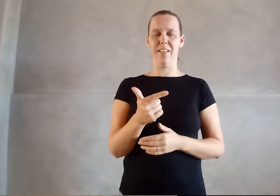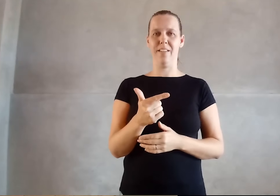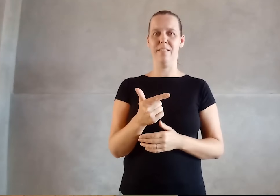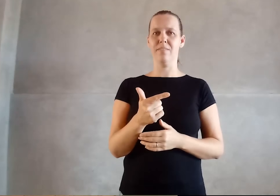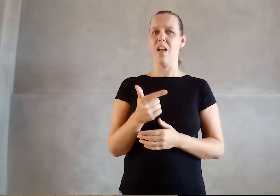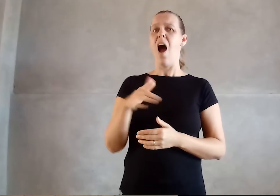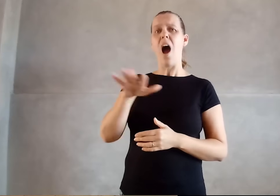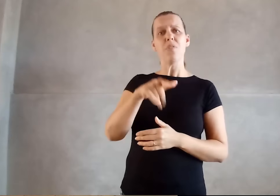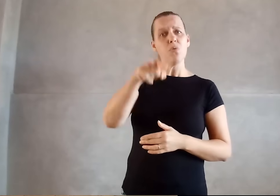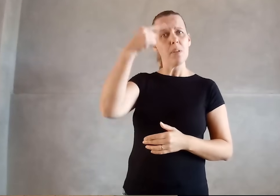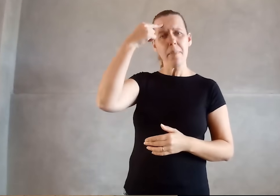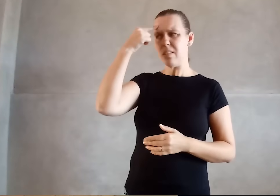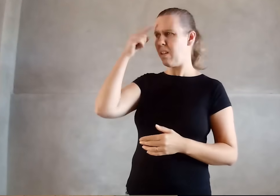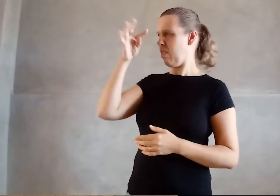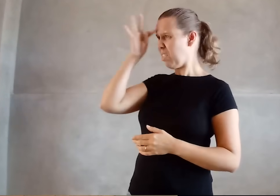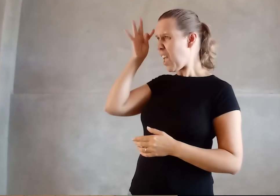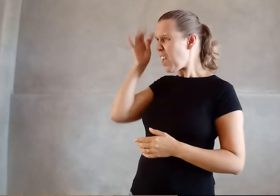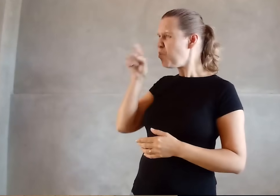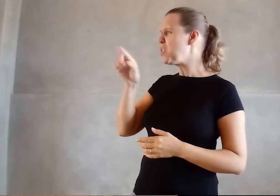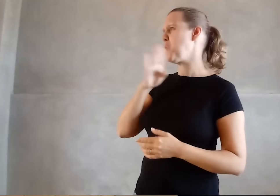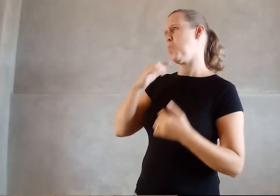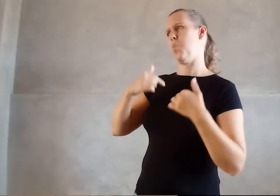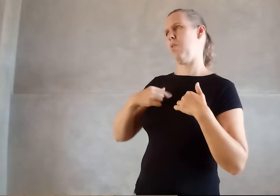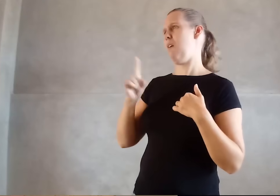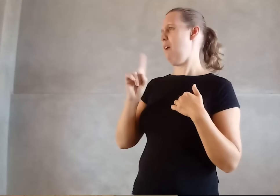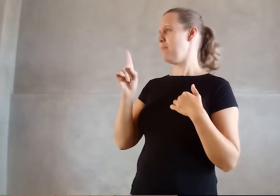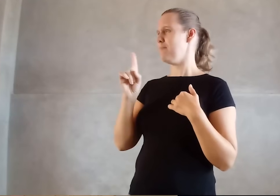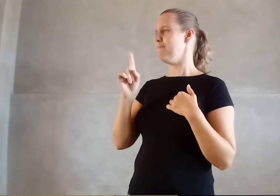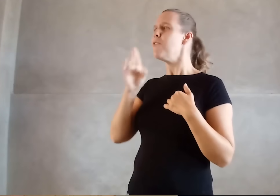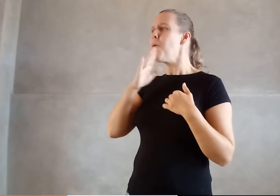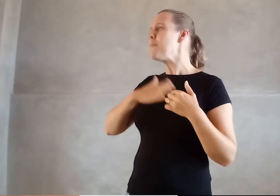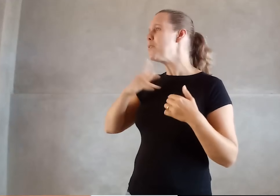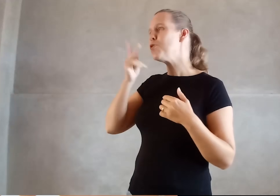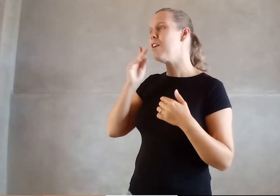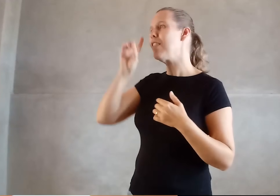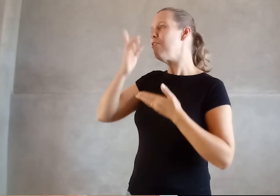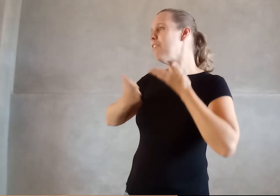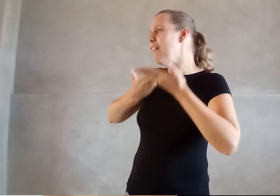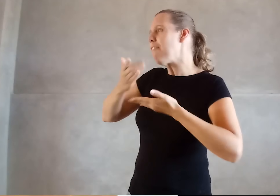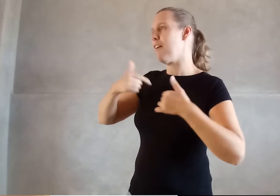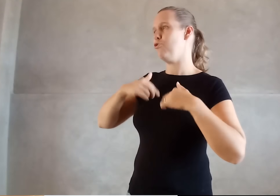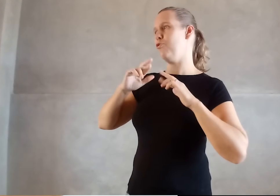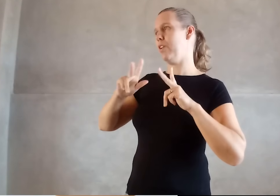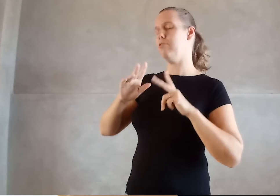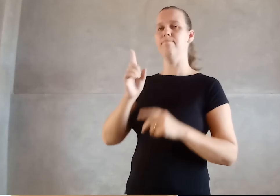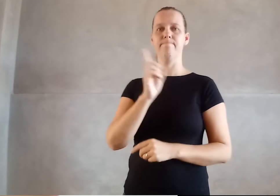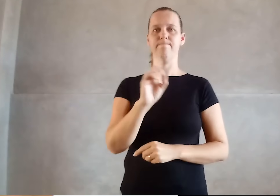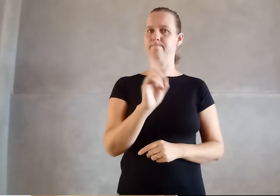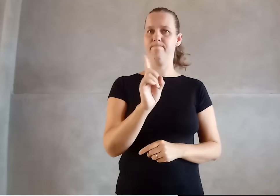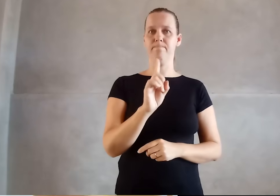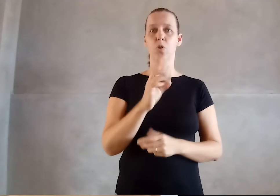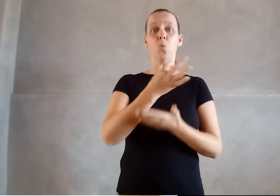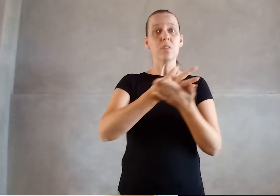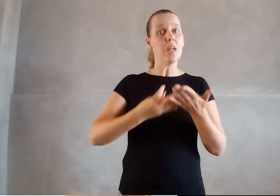assim, Teste, mas você não me conhece, você não conhece a minha história, Deus tem uma maneira de me tratar diferente. Não. O que